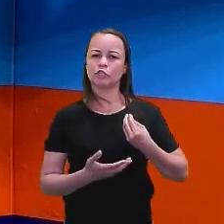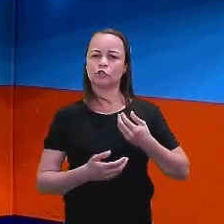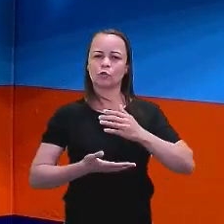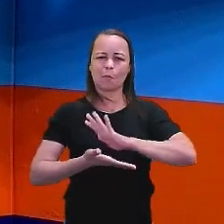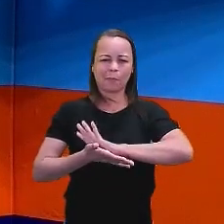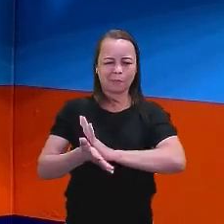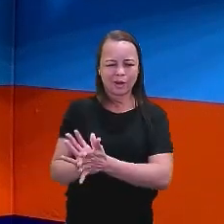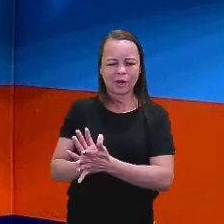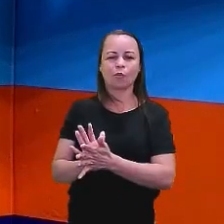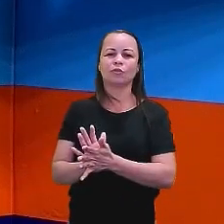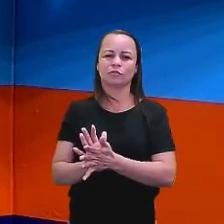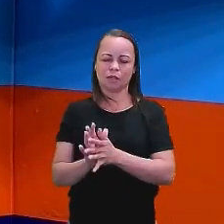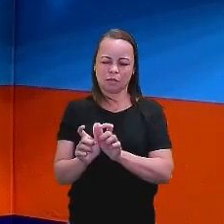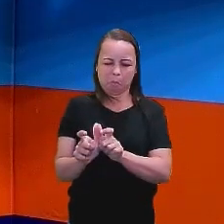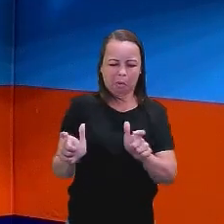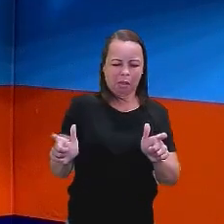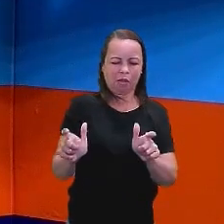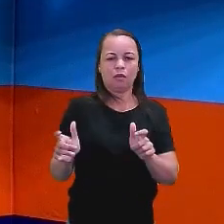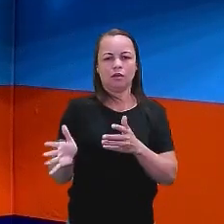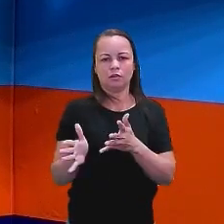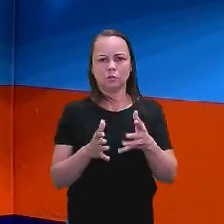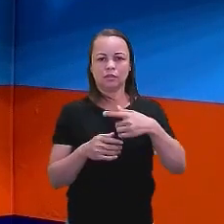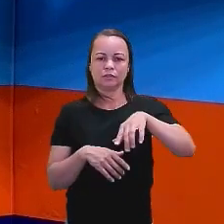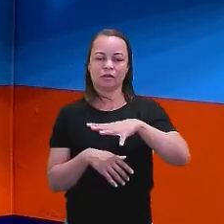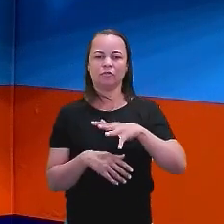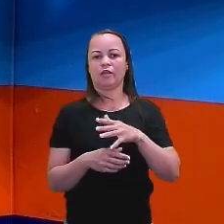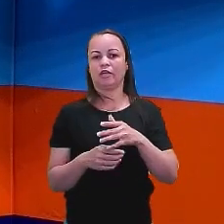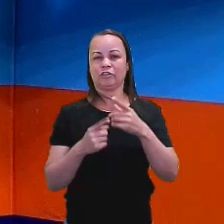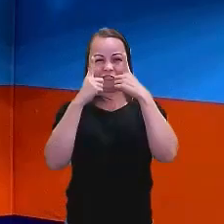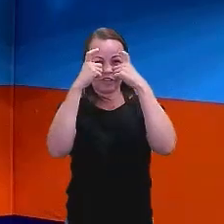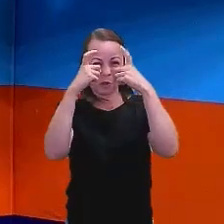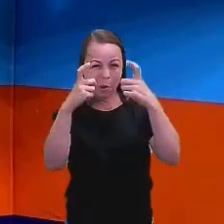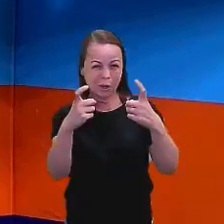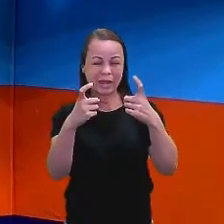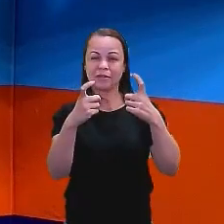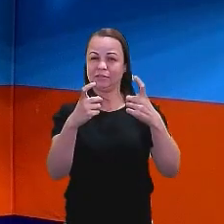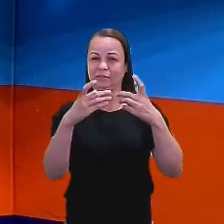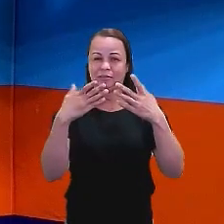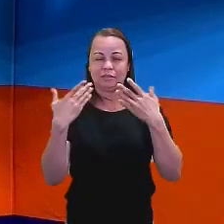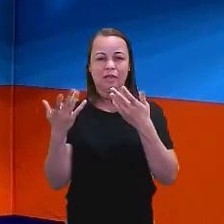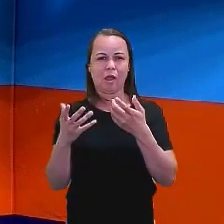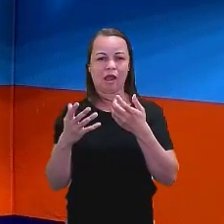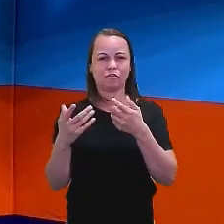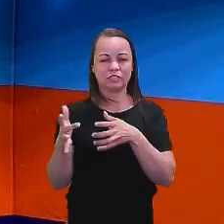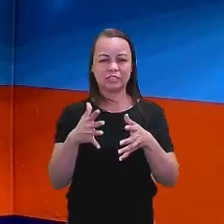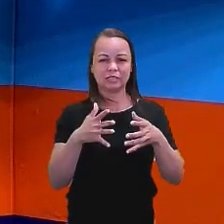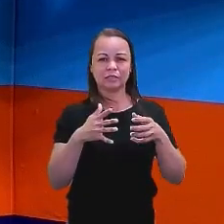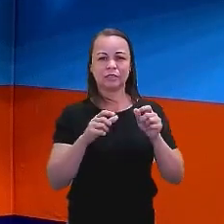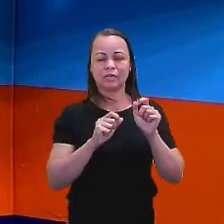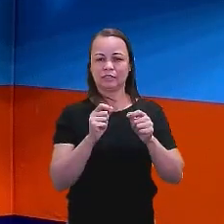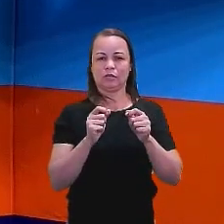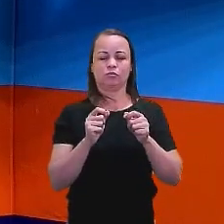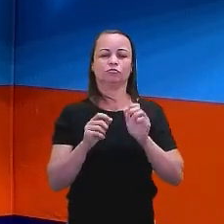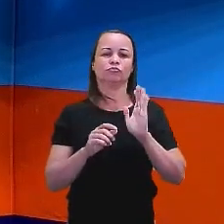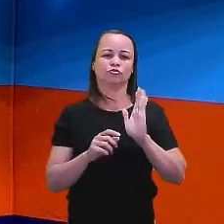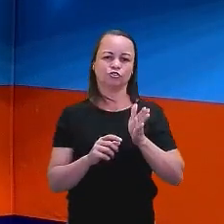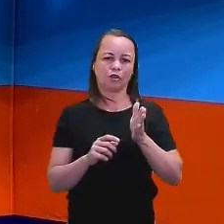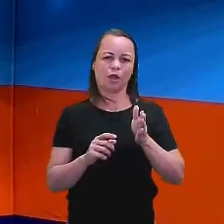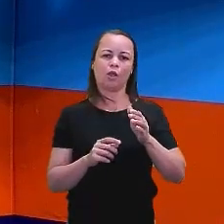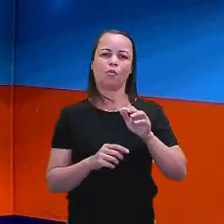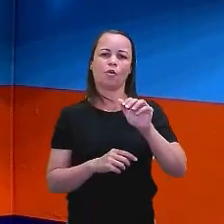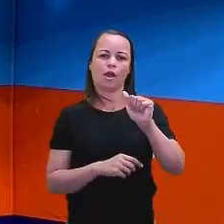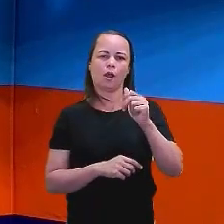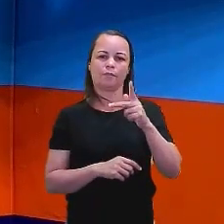se dado não só através da violência física, a violência física já é o ápice dessa violência.